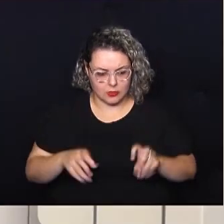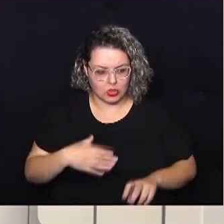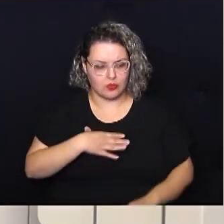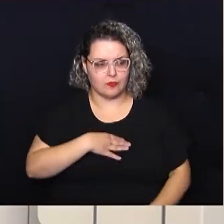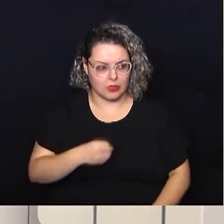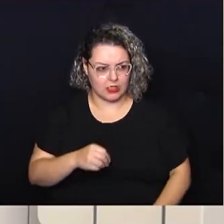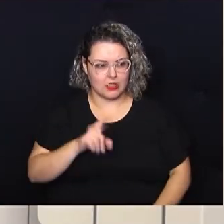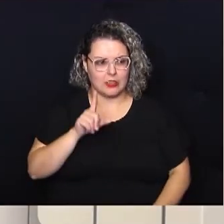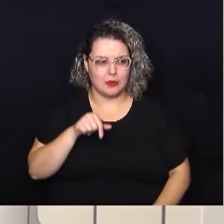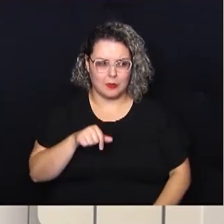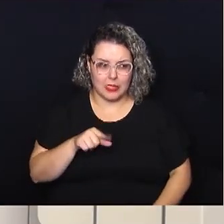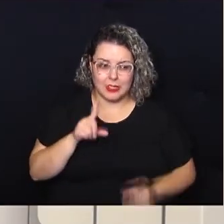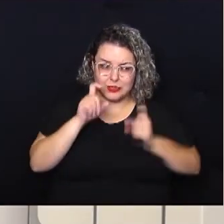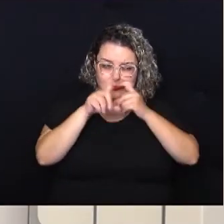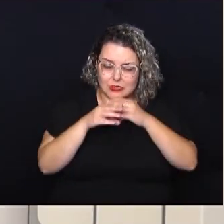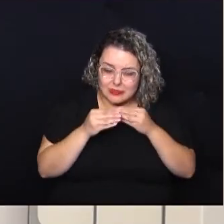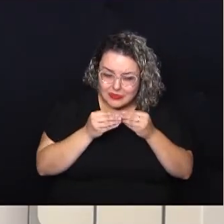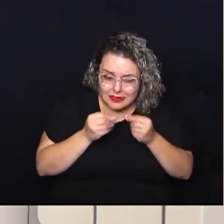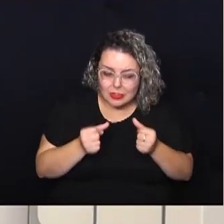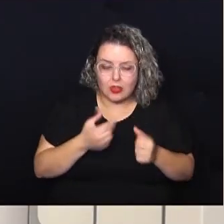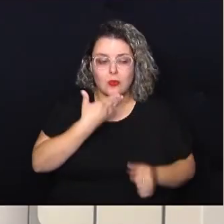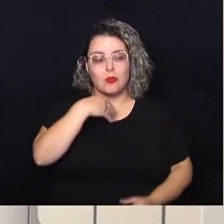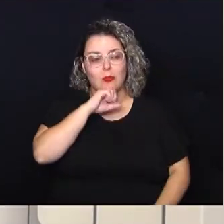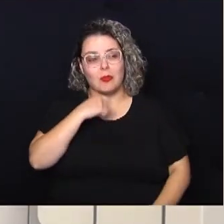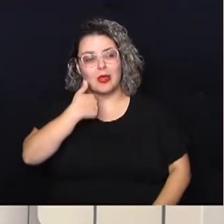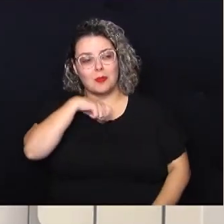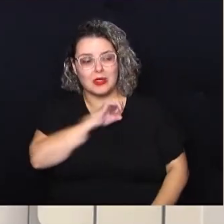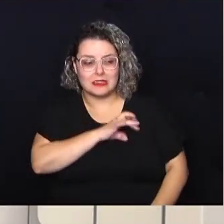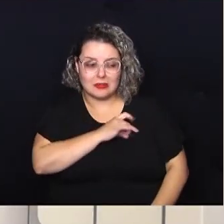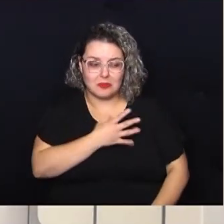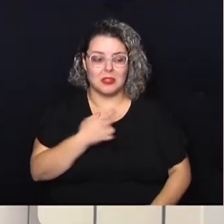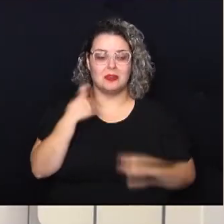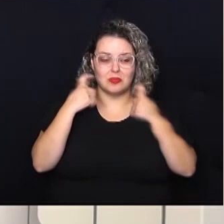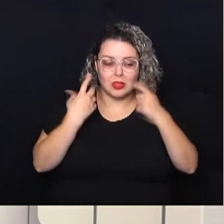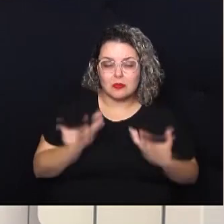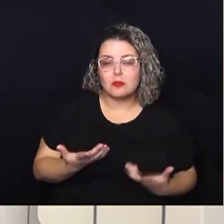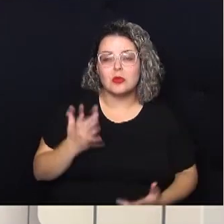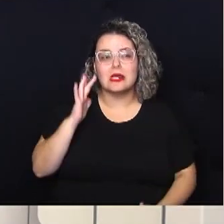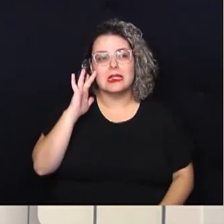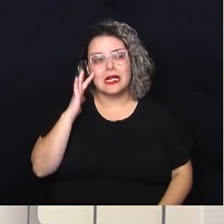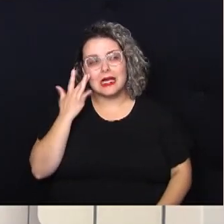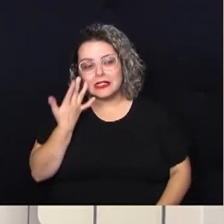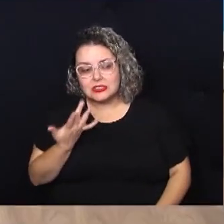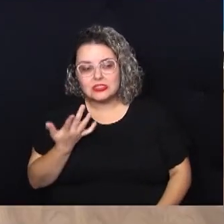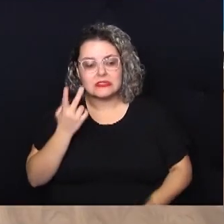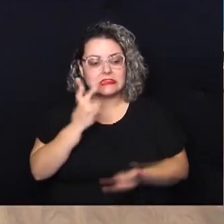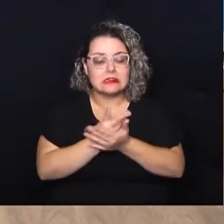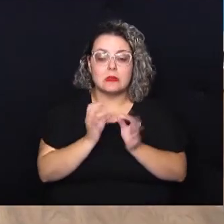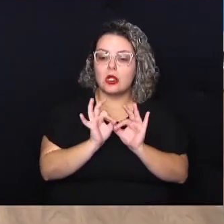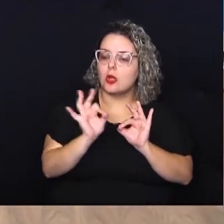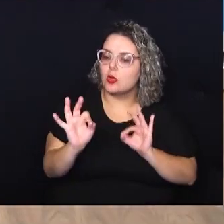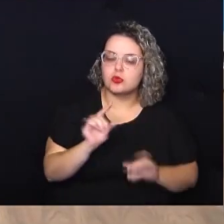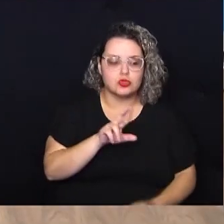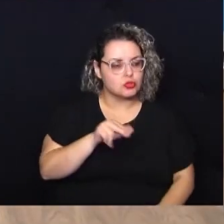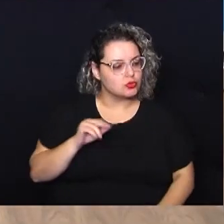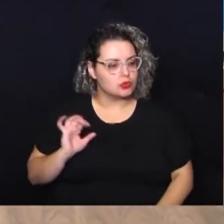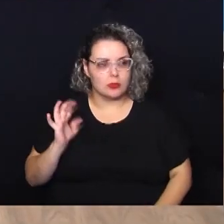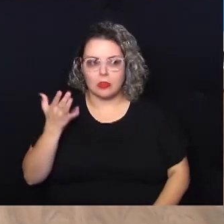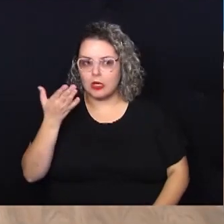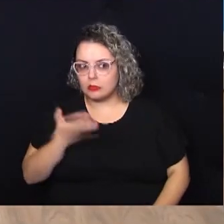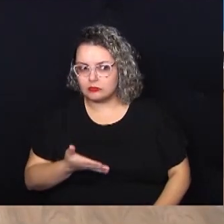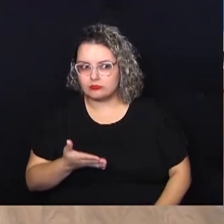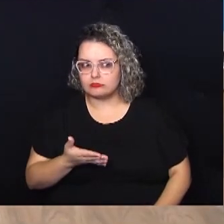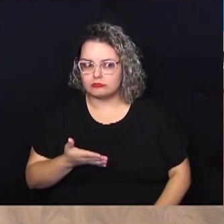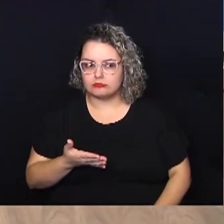é delicado, é difícil. Muitas vezes os pais têm medo, receio, por achar que isso está sempre longe, que não vai acontecer com ele, não